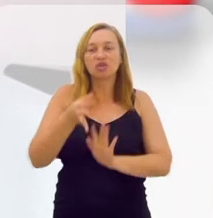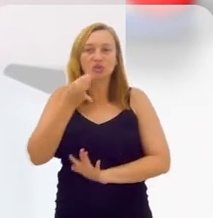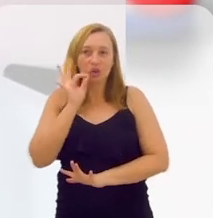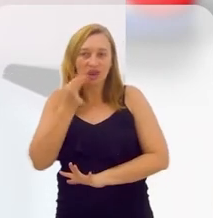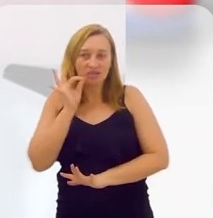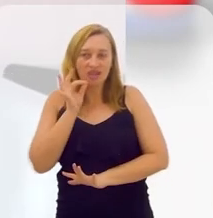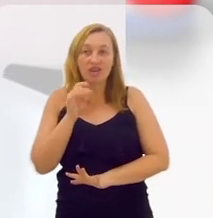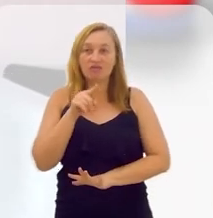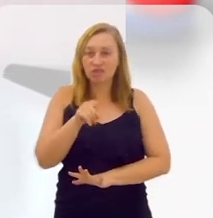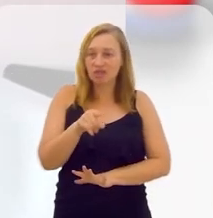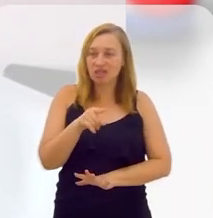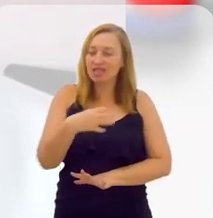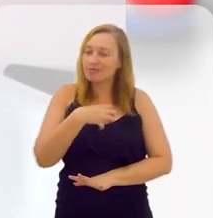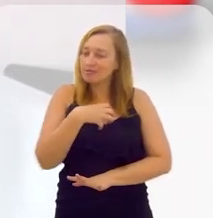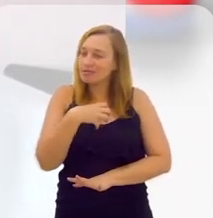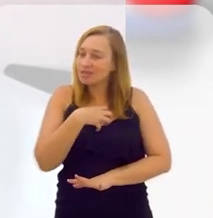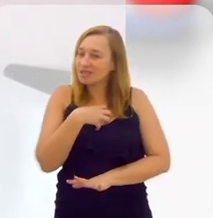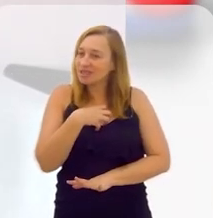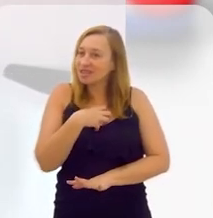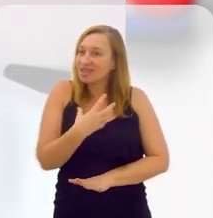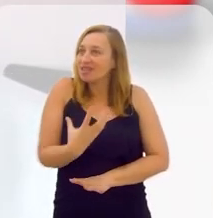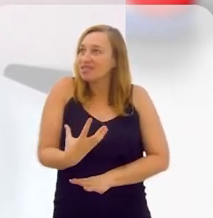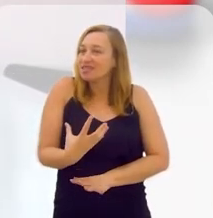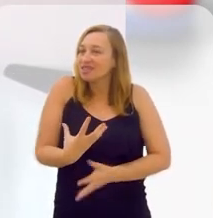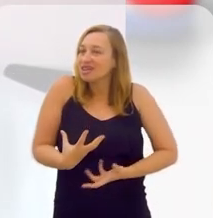proposta do café, é que você se sinta